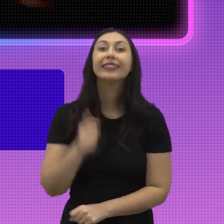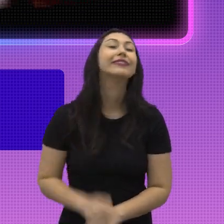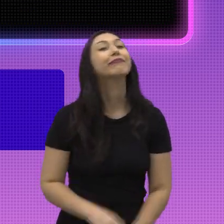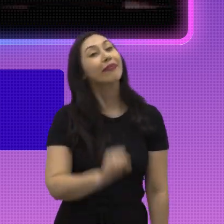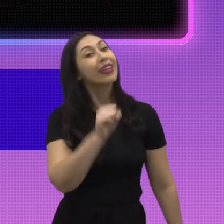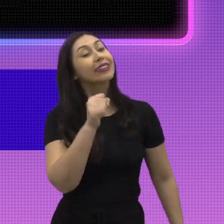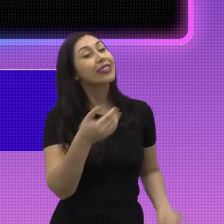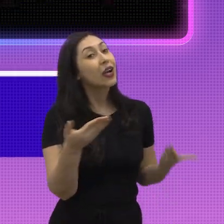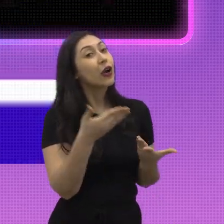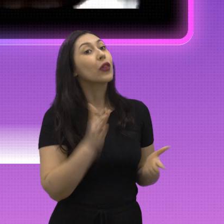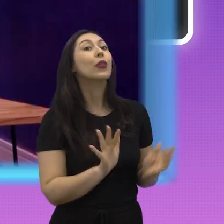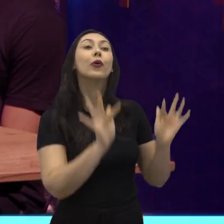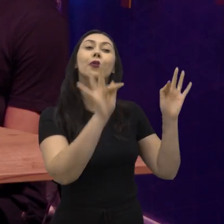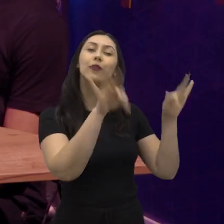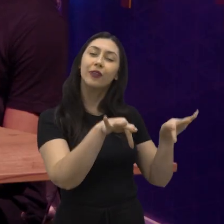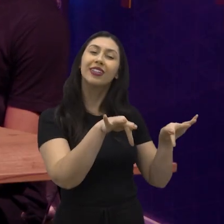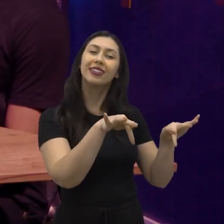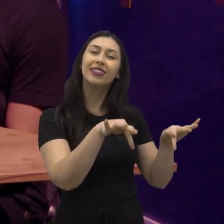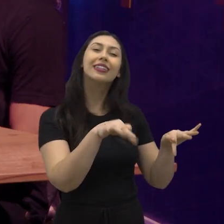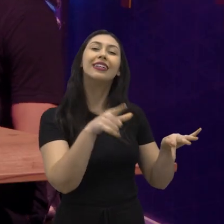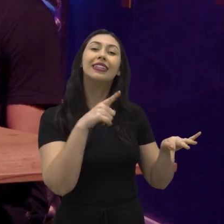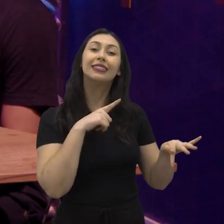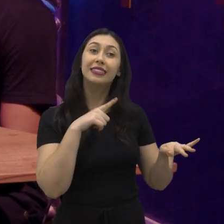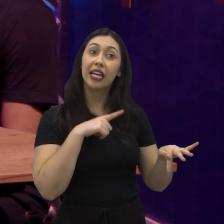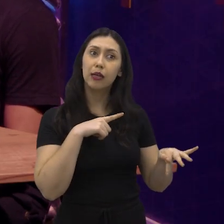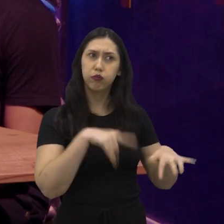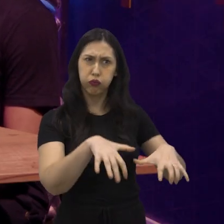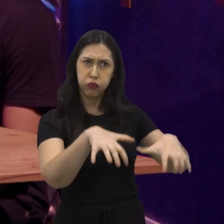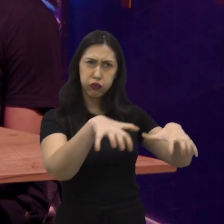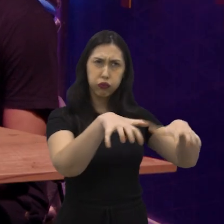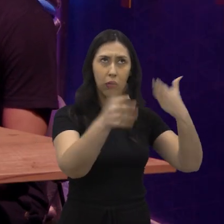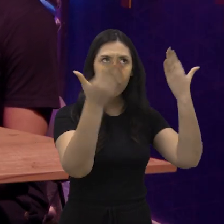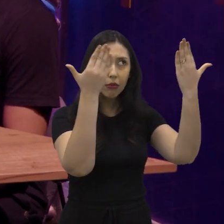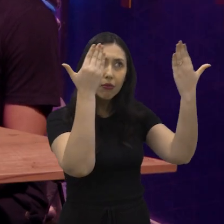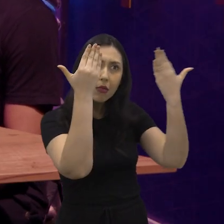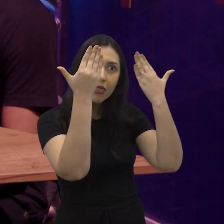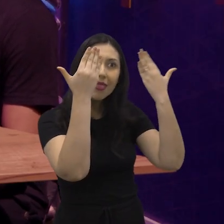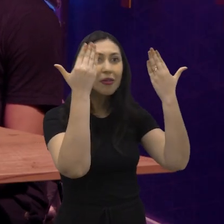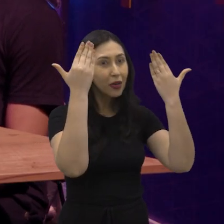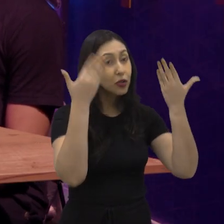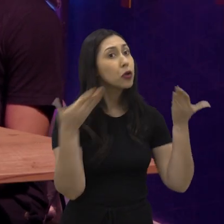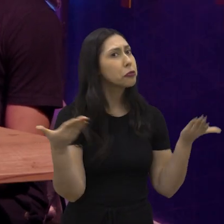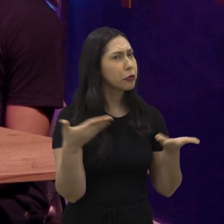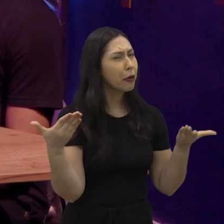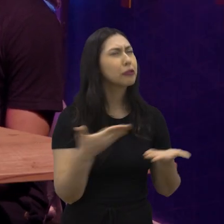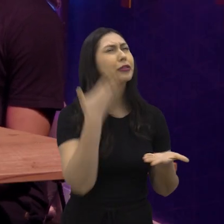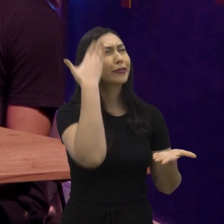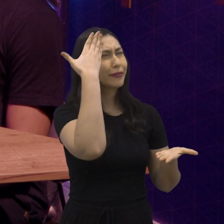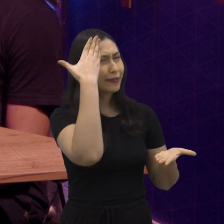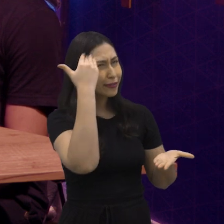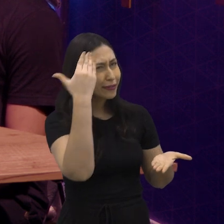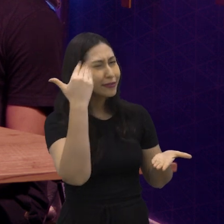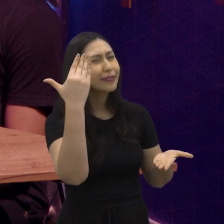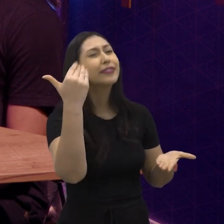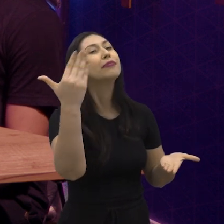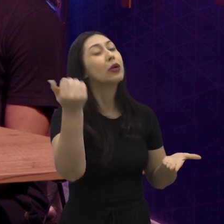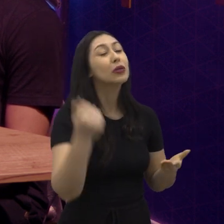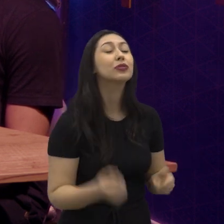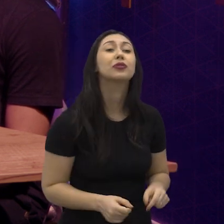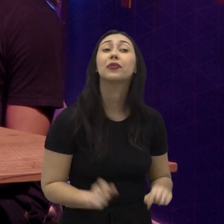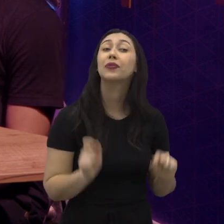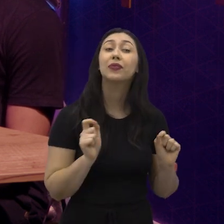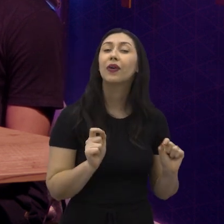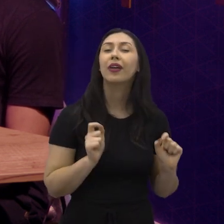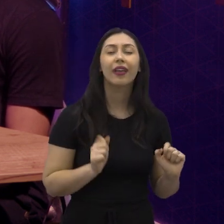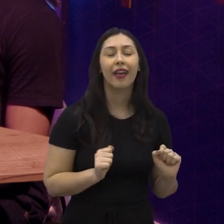daí, pra gente fechar os subgêneros, a gente vai falar do terror psicológico, que talvez seja o queridinho, né, dos tempos atuais, que é um